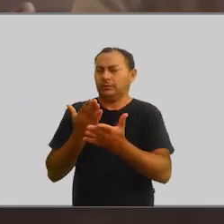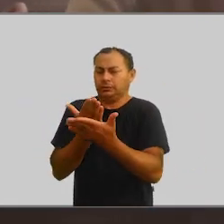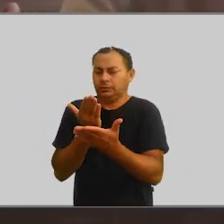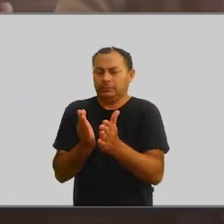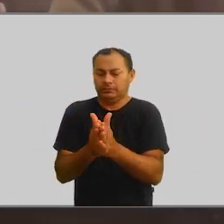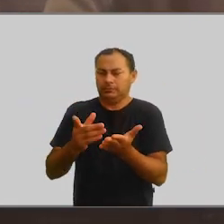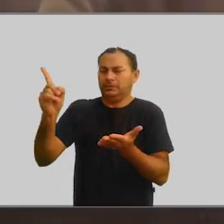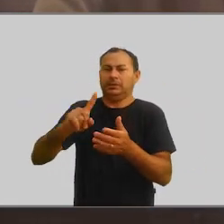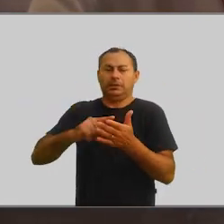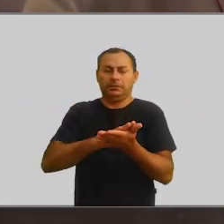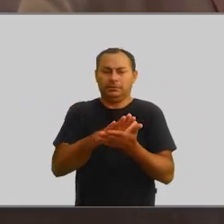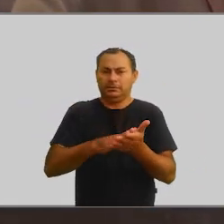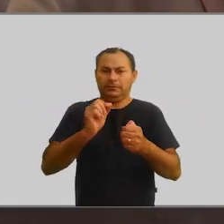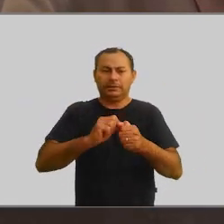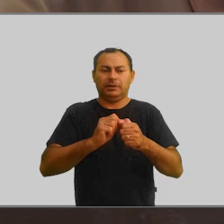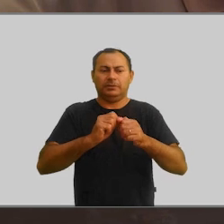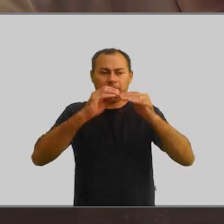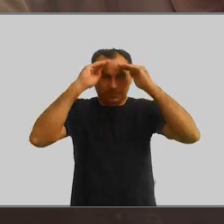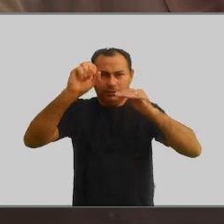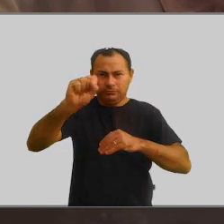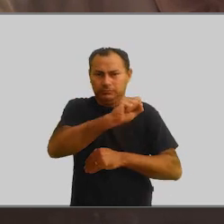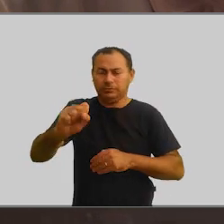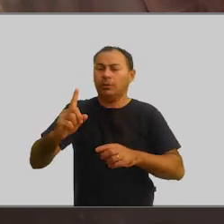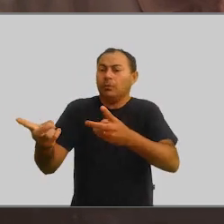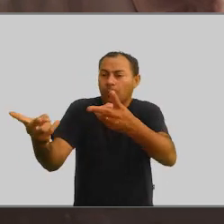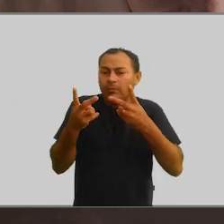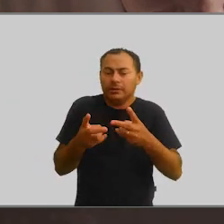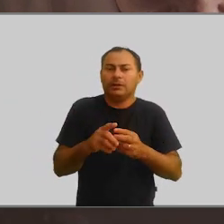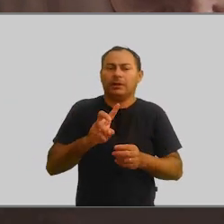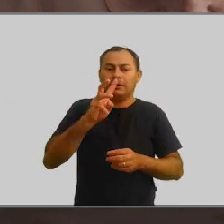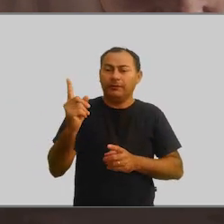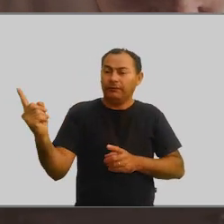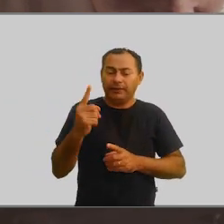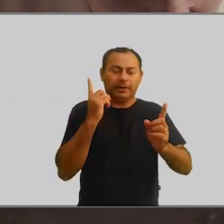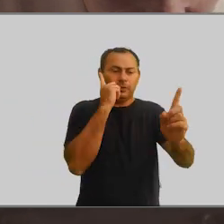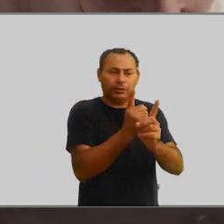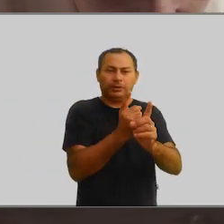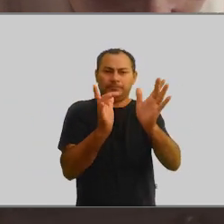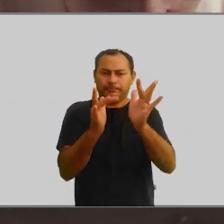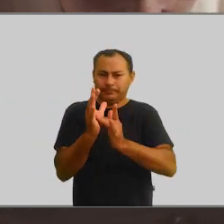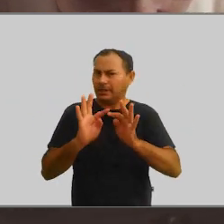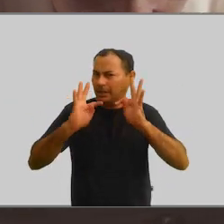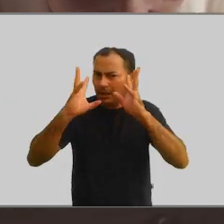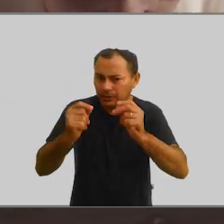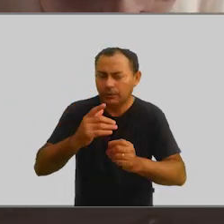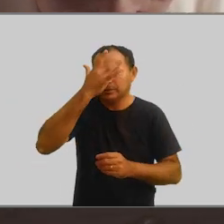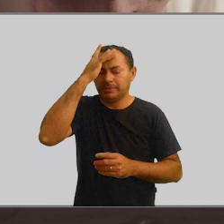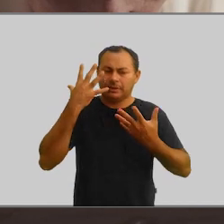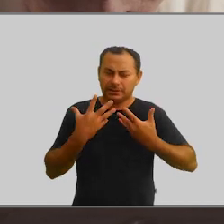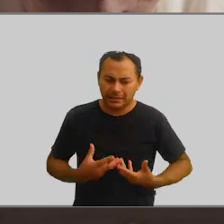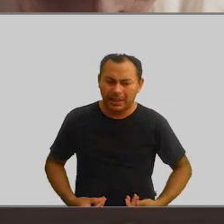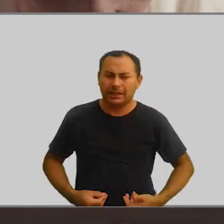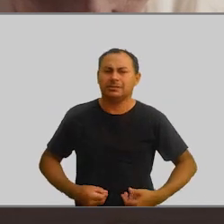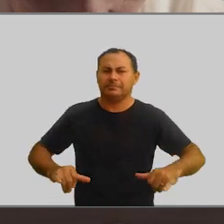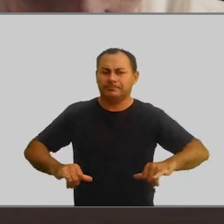para um estudo bíblico, nem para cumprir algum sacramento. O convite é para ir a Ele, e é dirigido a todos os